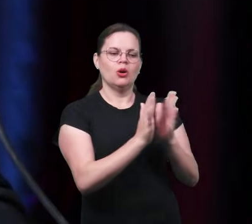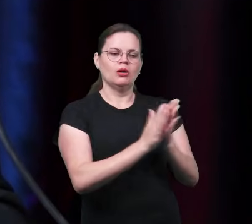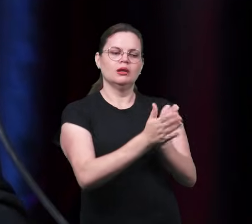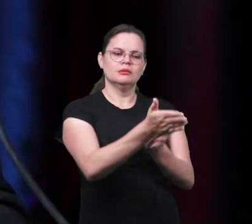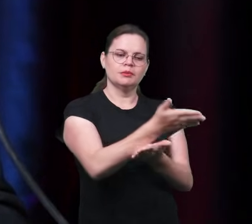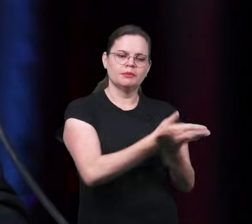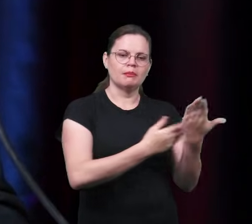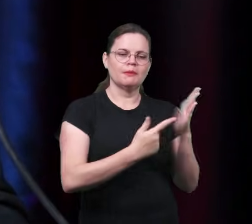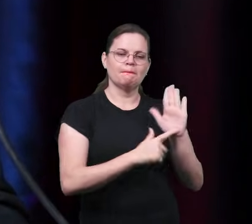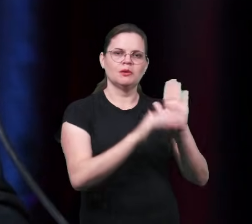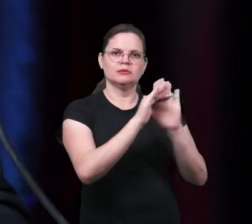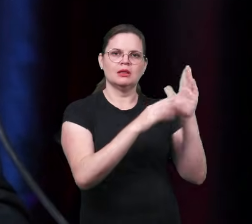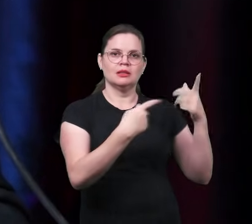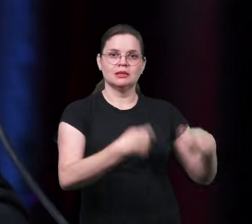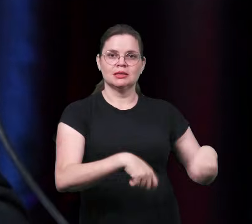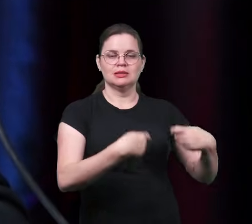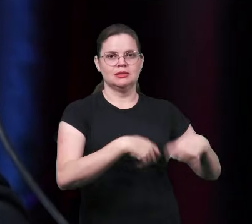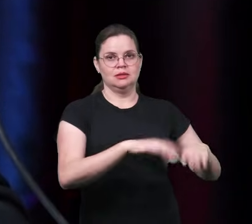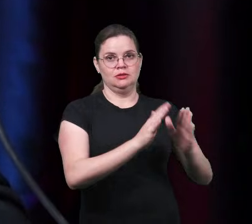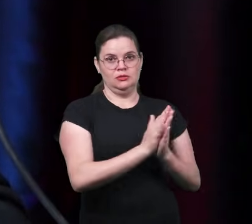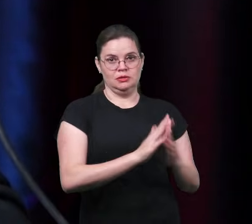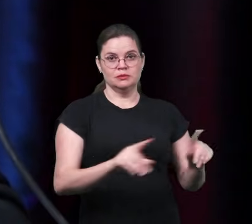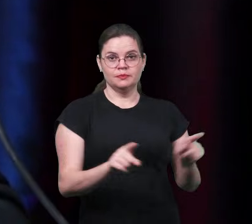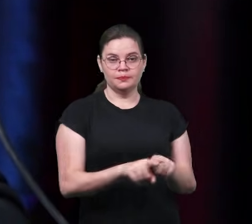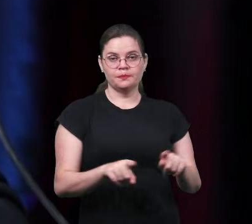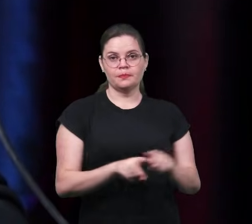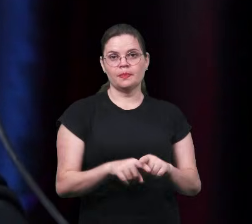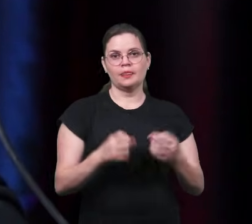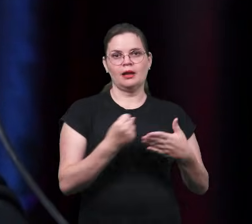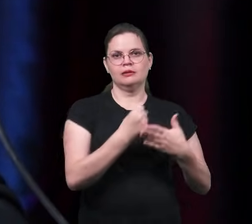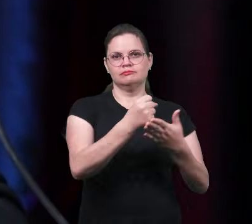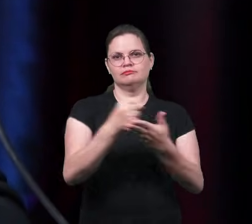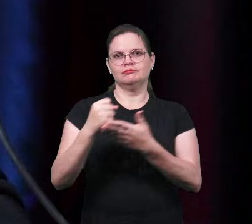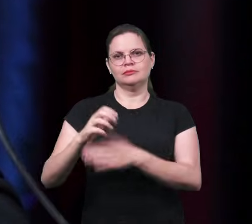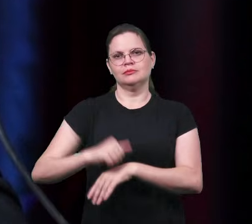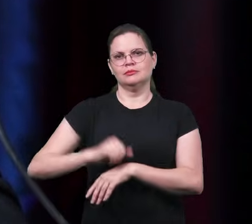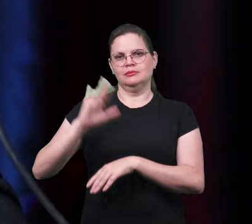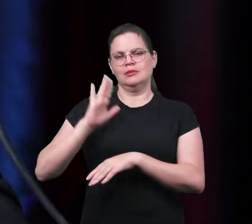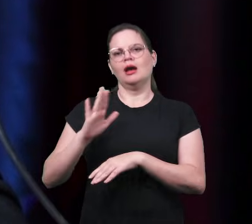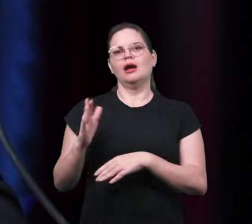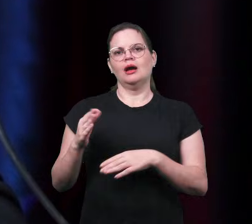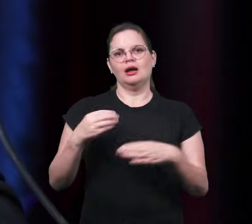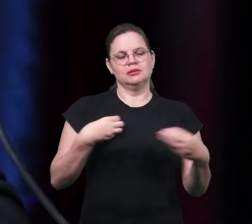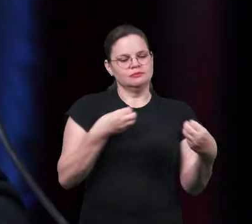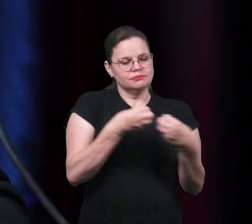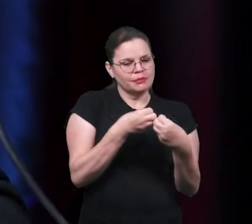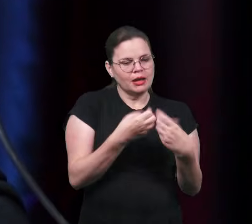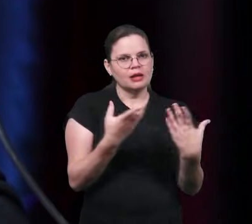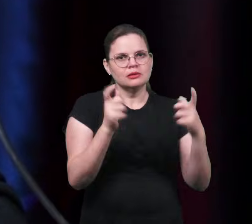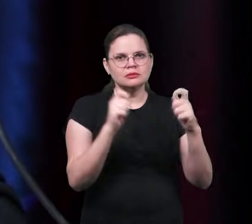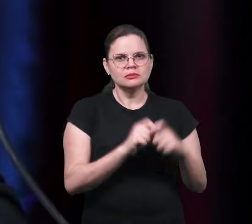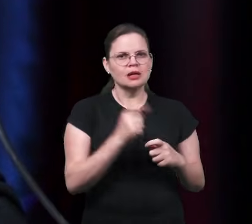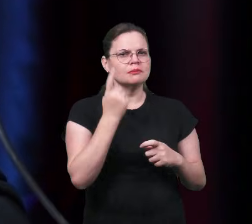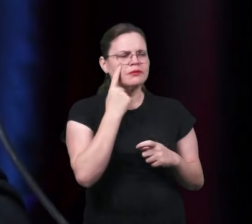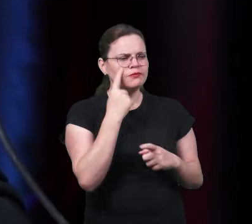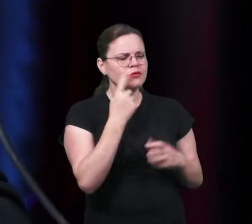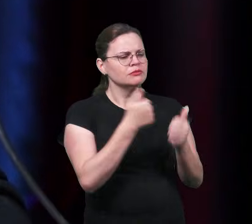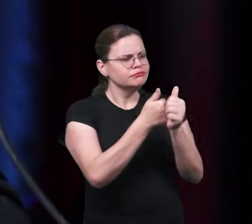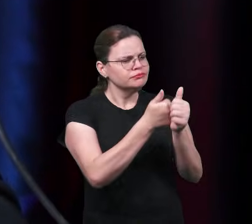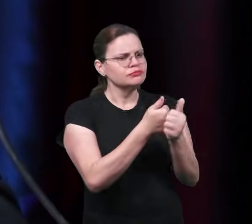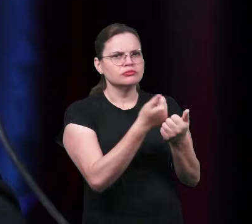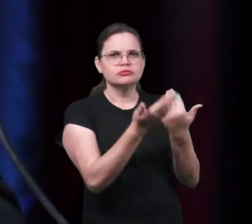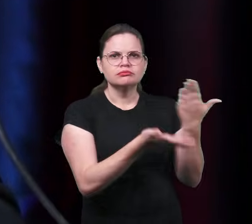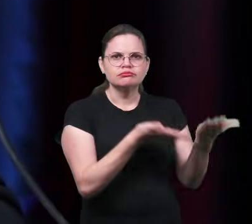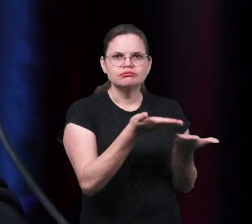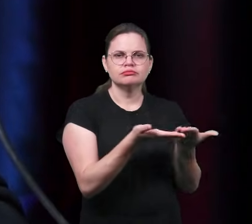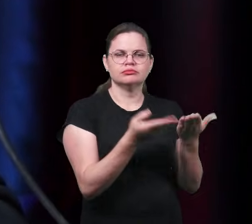oração, e a assistência se torna mais próxima, né? O acompanhamento da necessidade. Então,